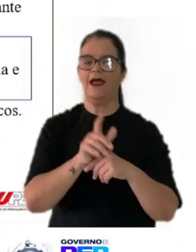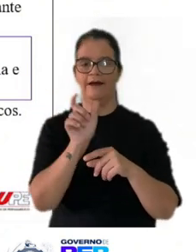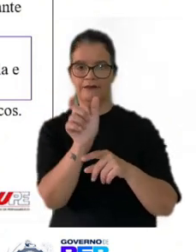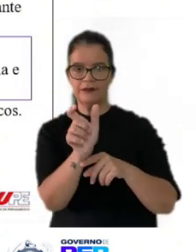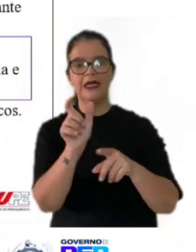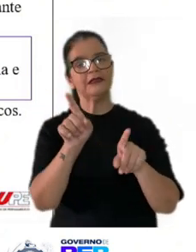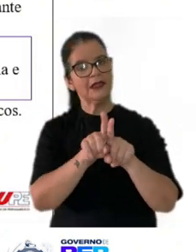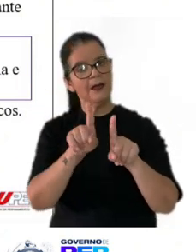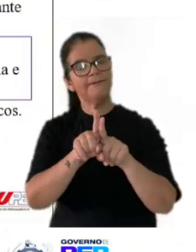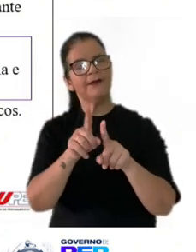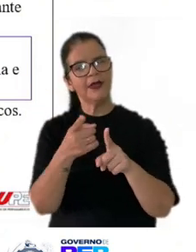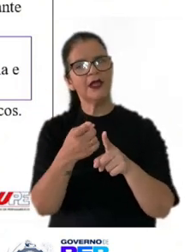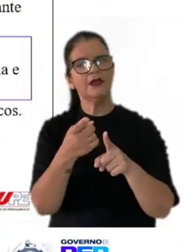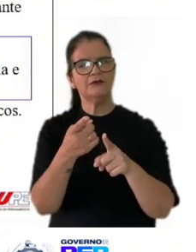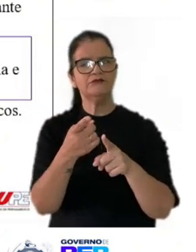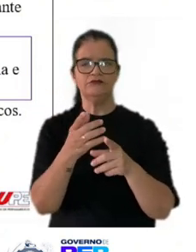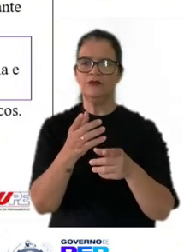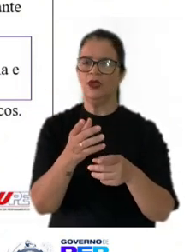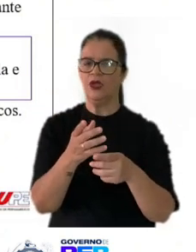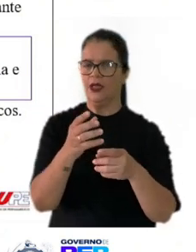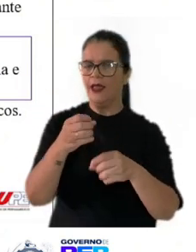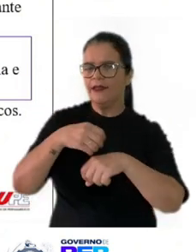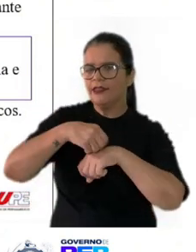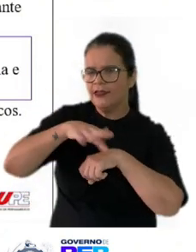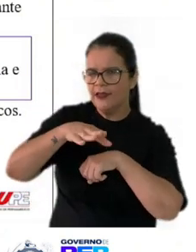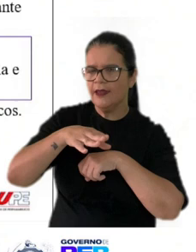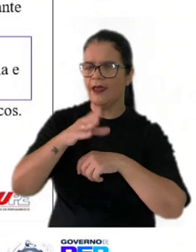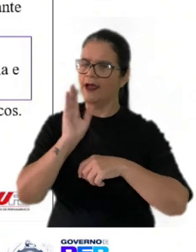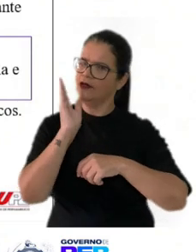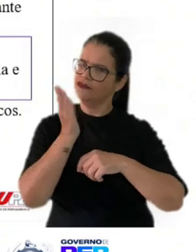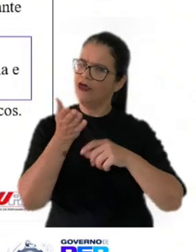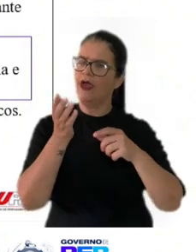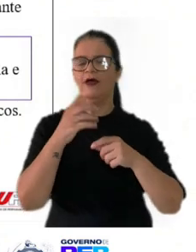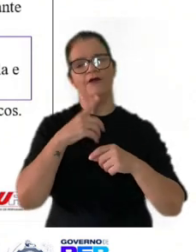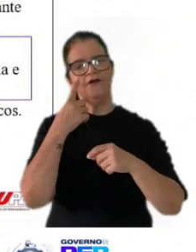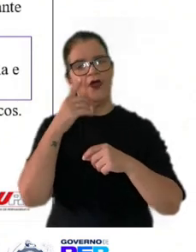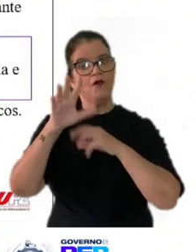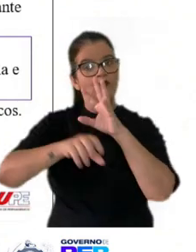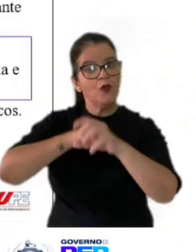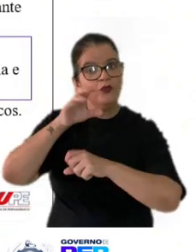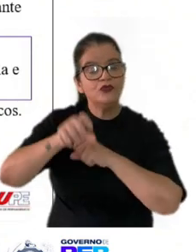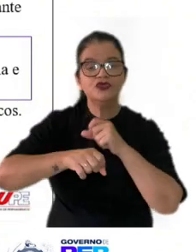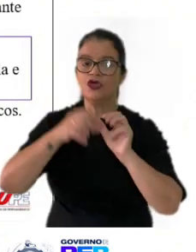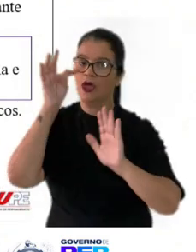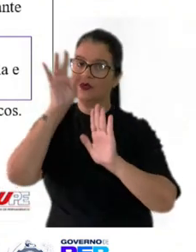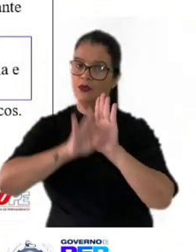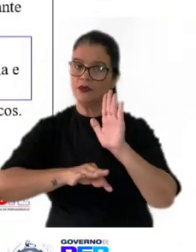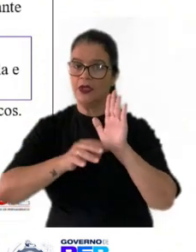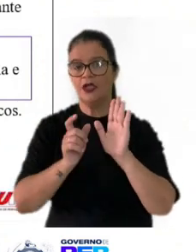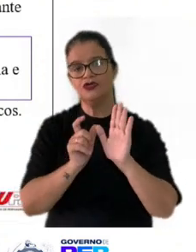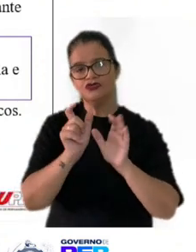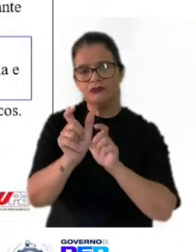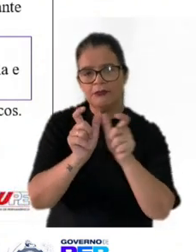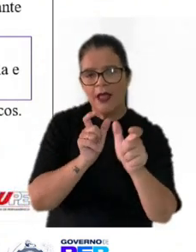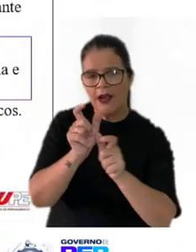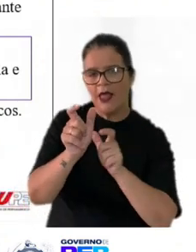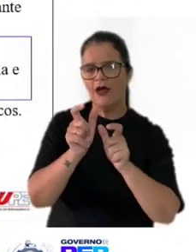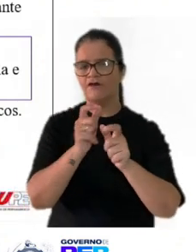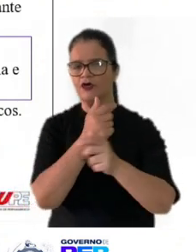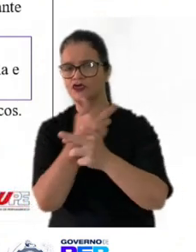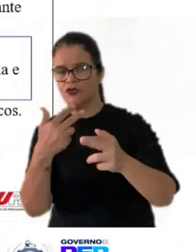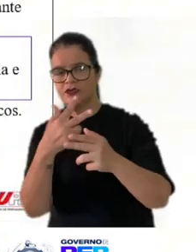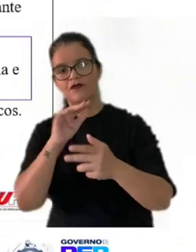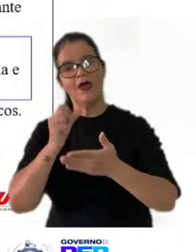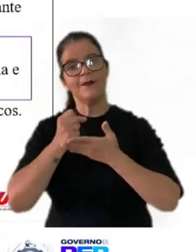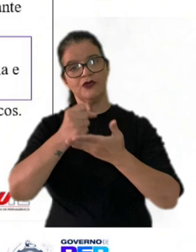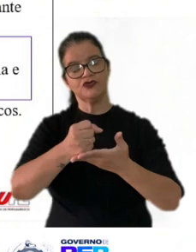essa essa dica então eu vou buscando no texto pistas que vão me ajudar a chegar na questão tá